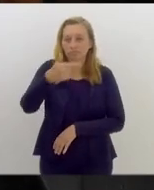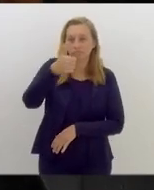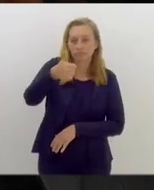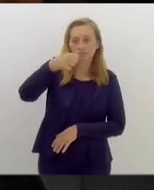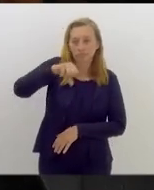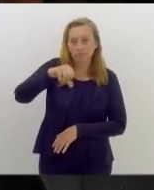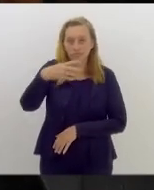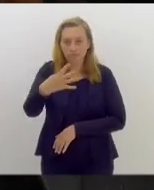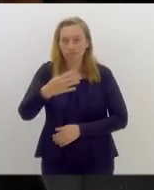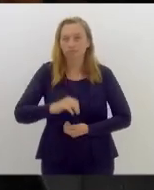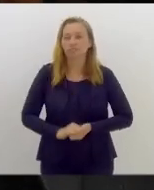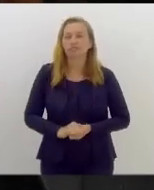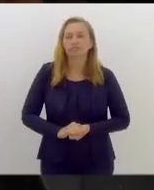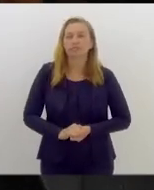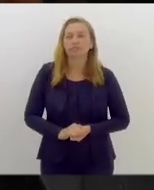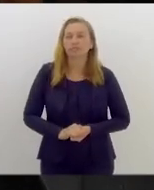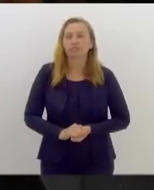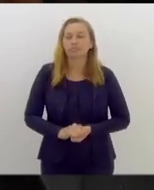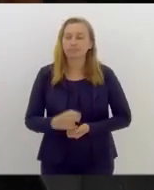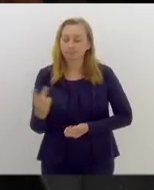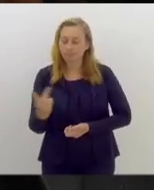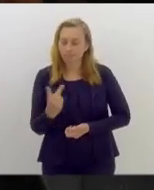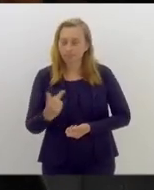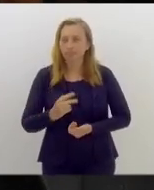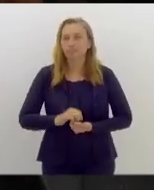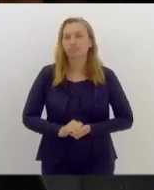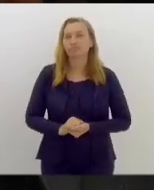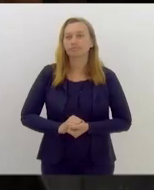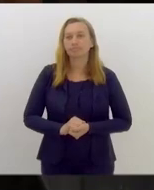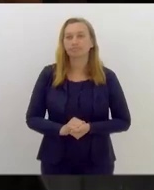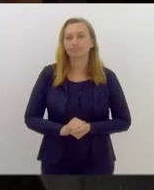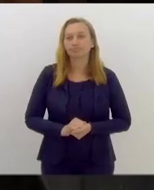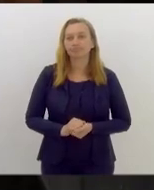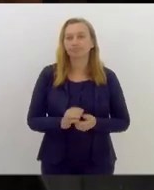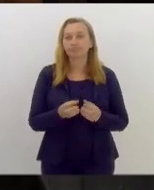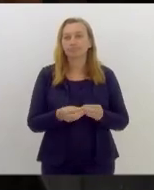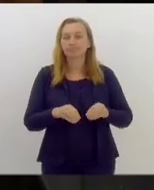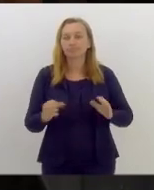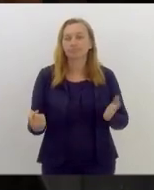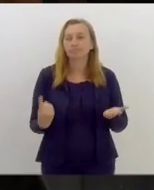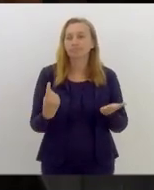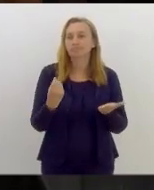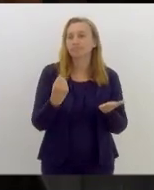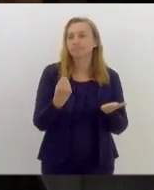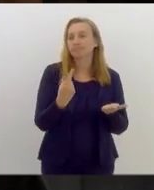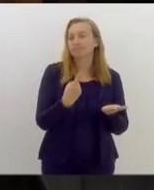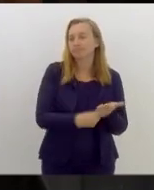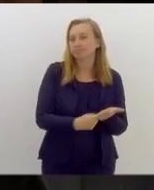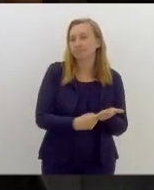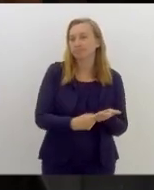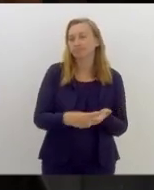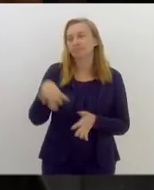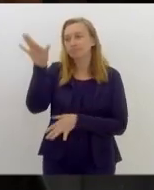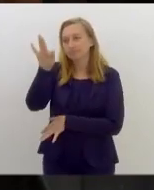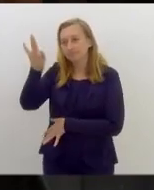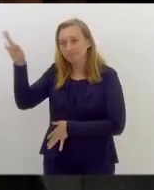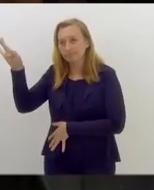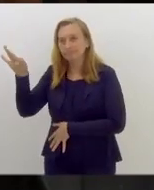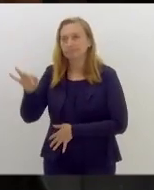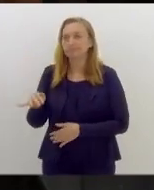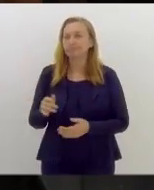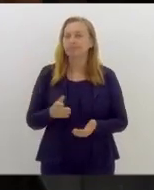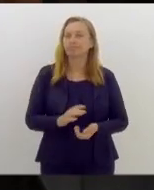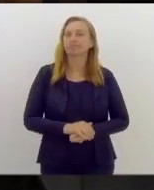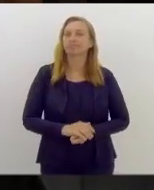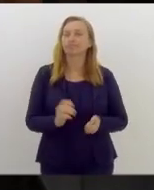194, porque ambas quebram o pacto federativo e invadem